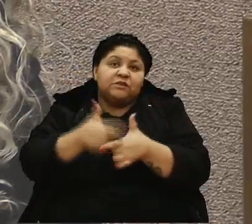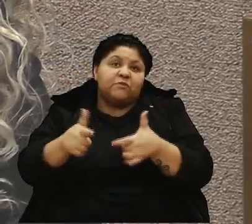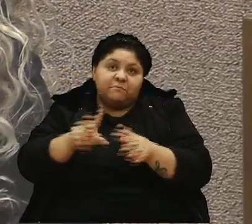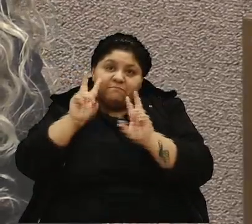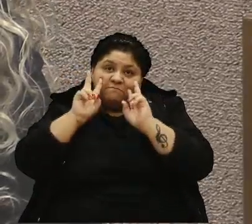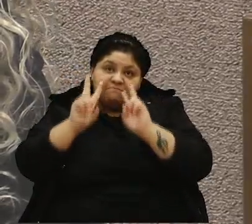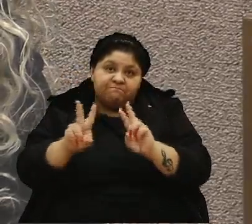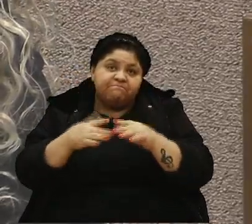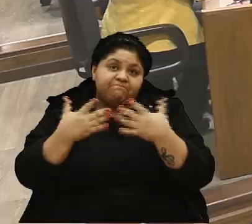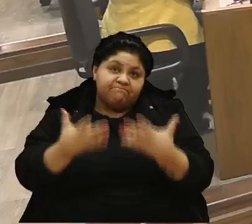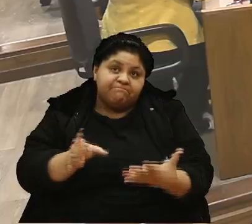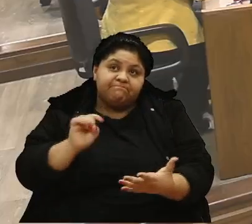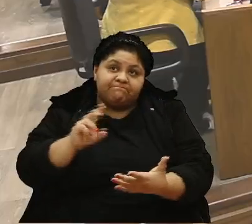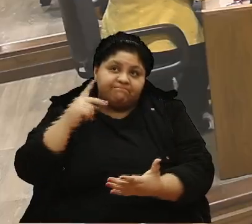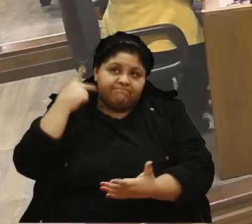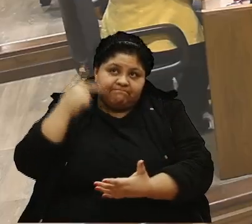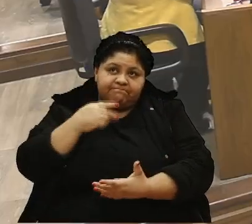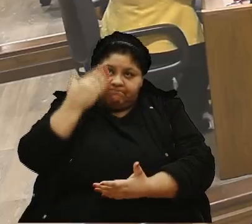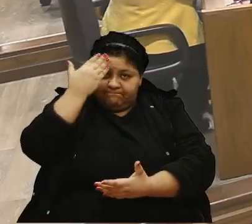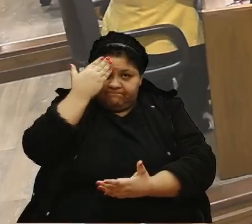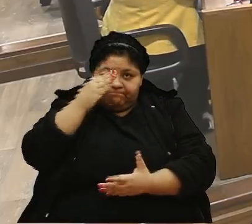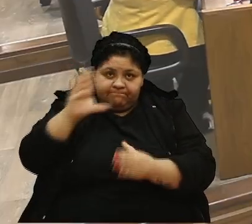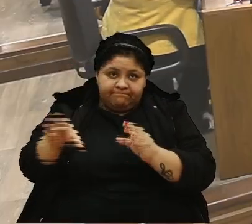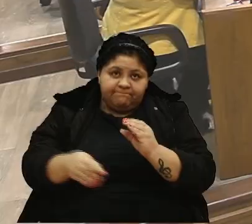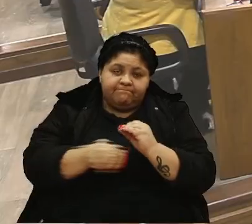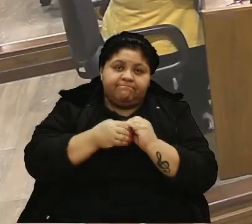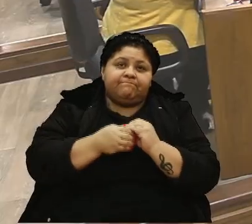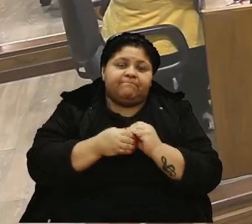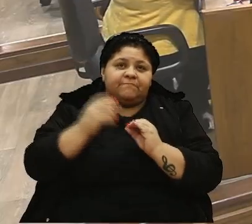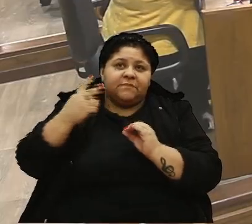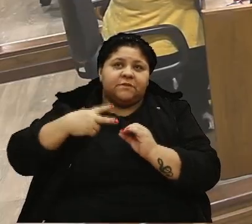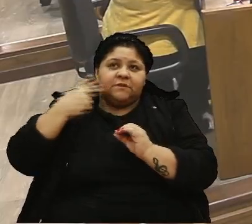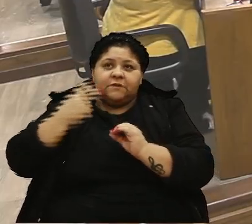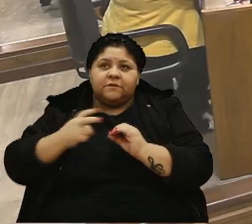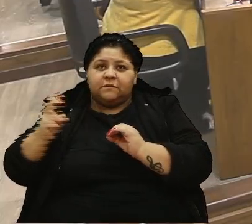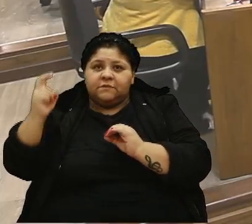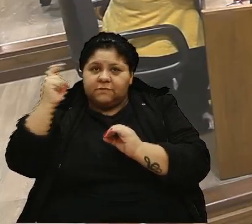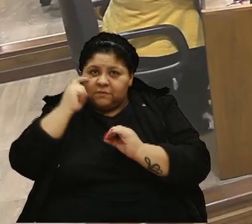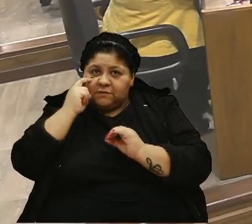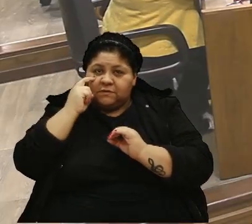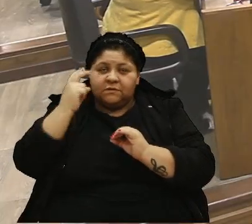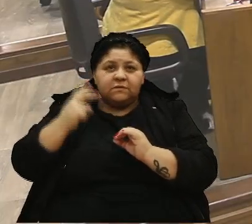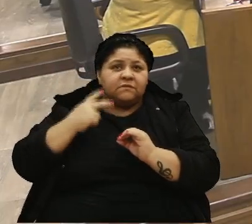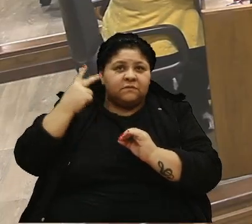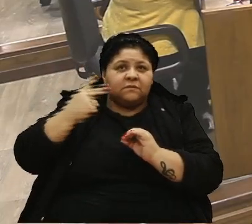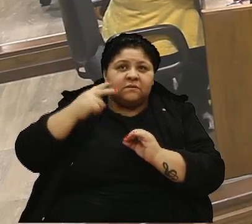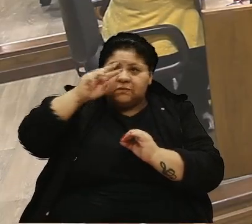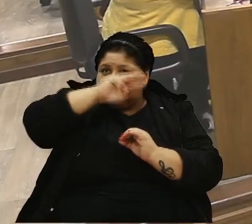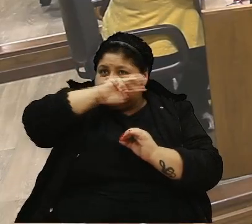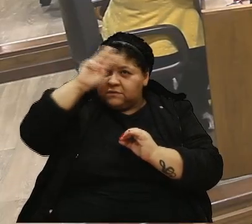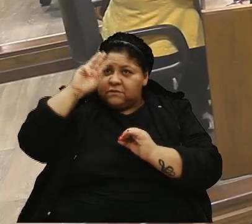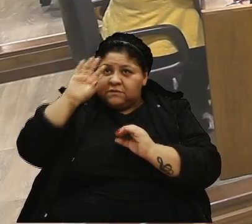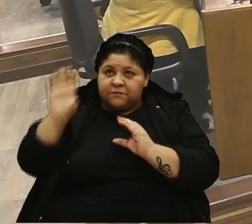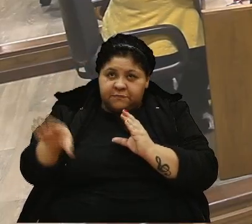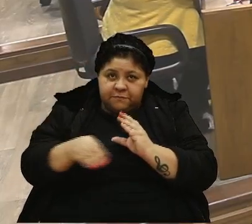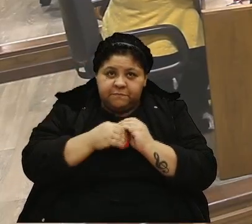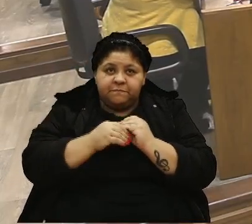Era isso, vereador. Muito obrigado pela contribuição, vereador Fantinel. Vereador Juliano Valim, sua